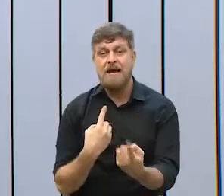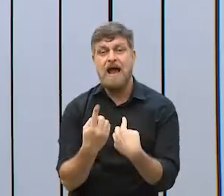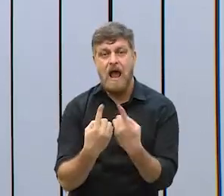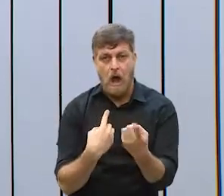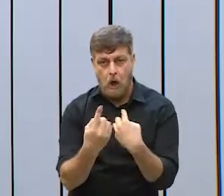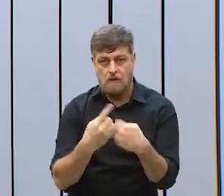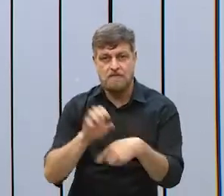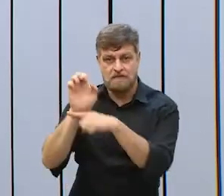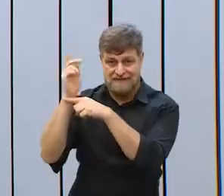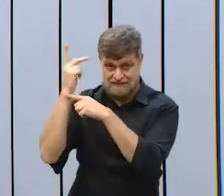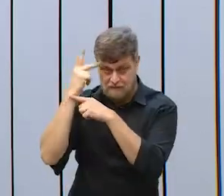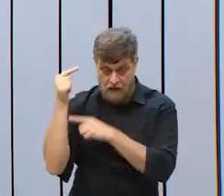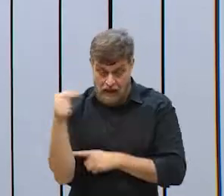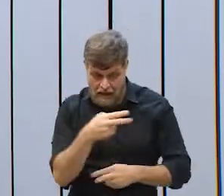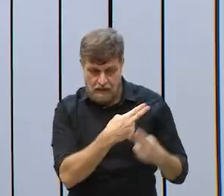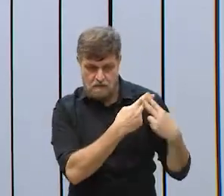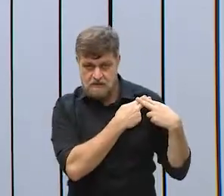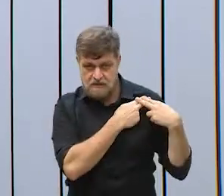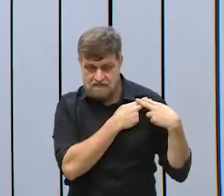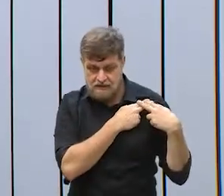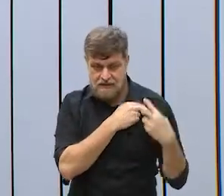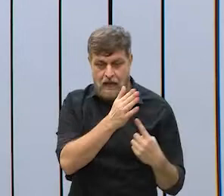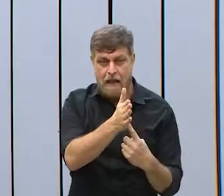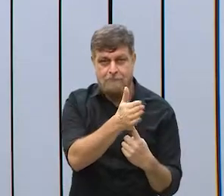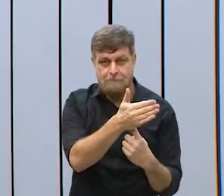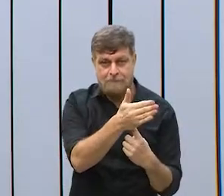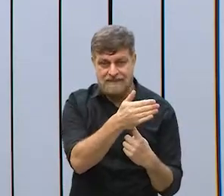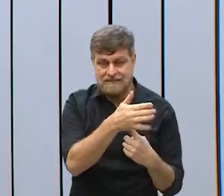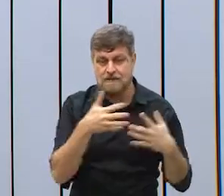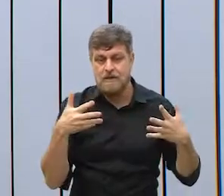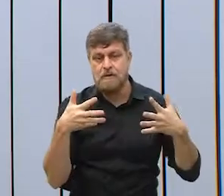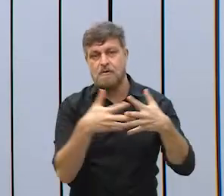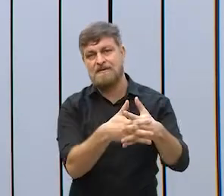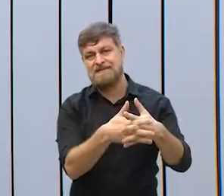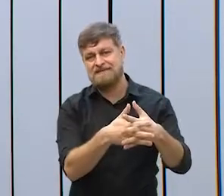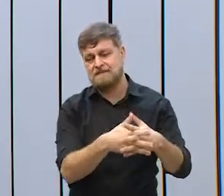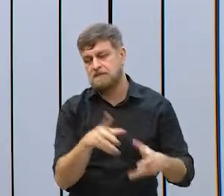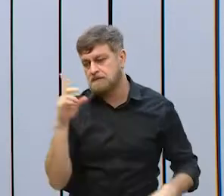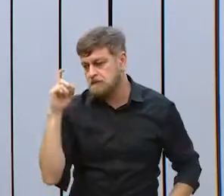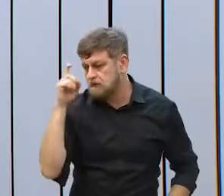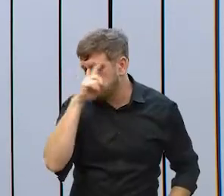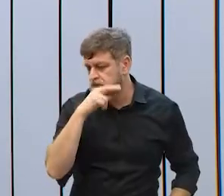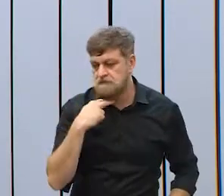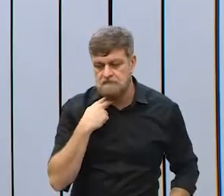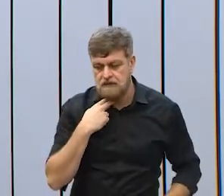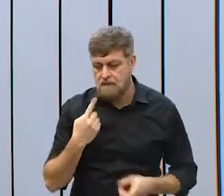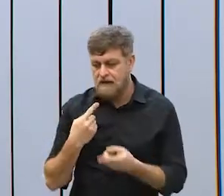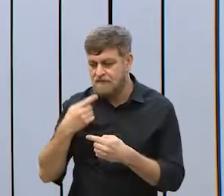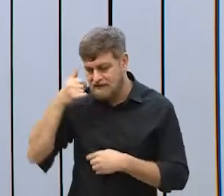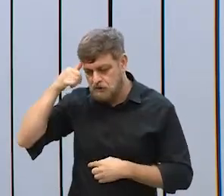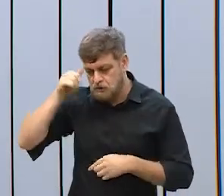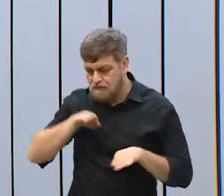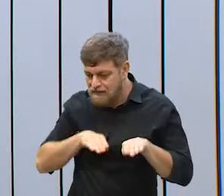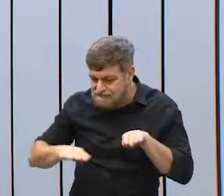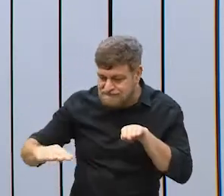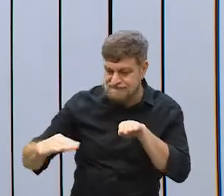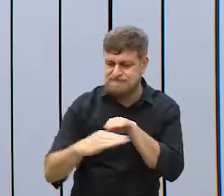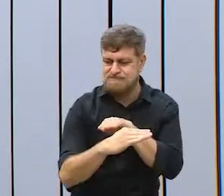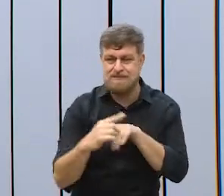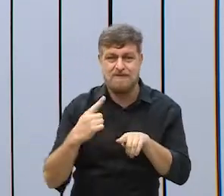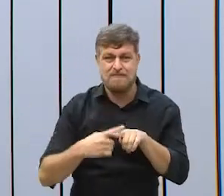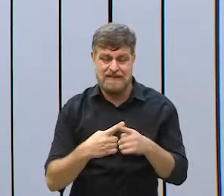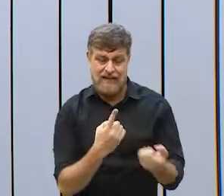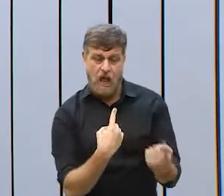rodovias no estado, que ali na rodovia Bandeirantes é muito complicado, é muito complexo essa ligação da John Boy na Bandeirantes, por se tratar de